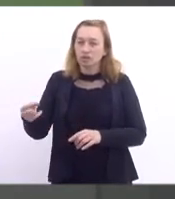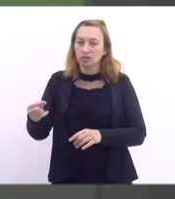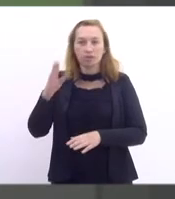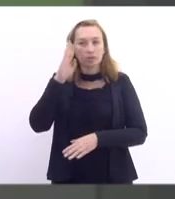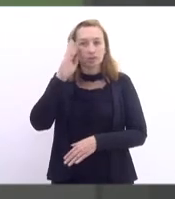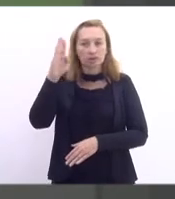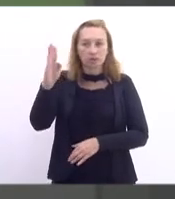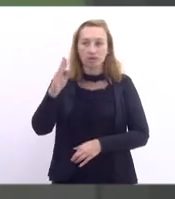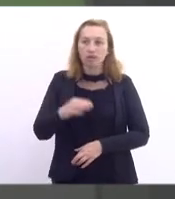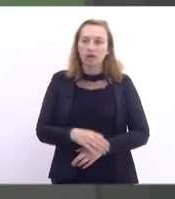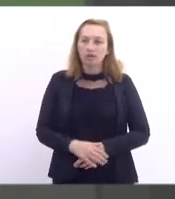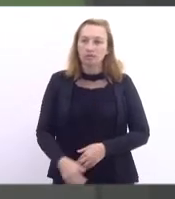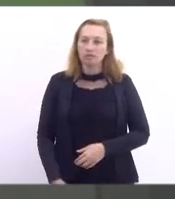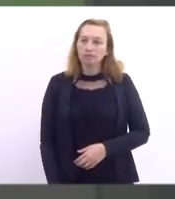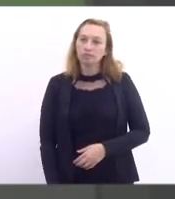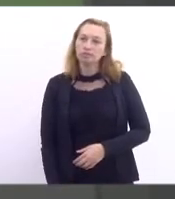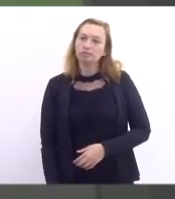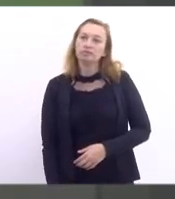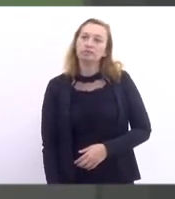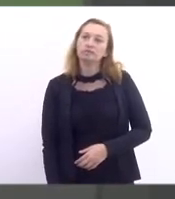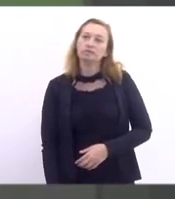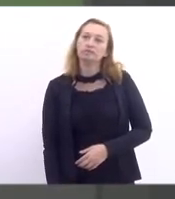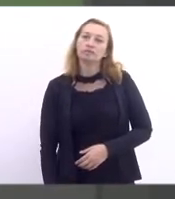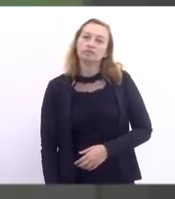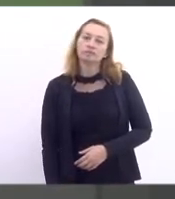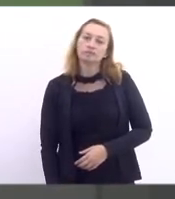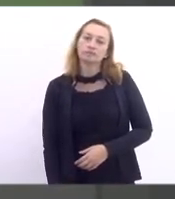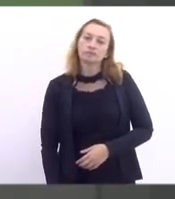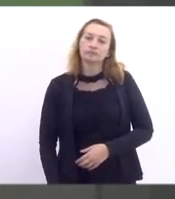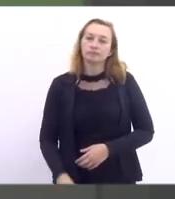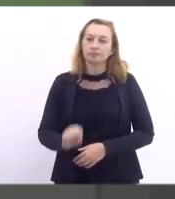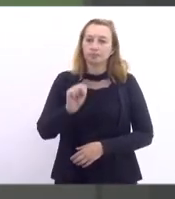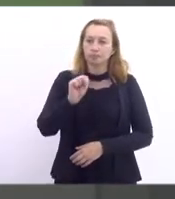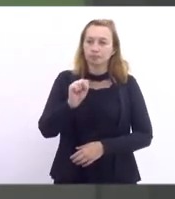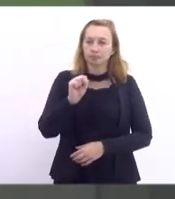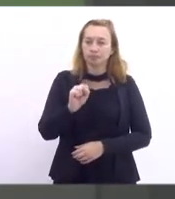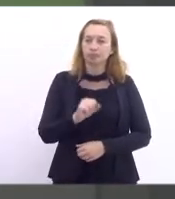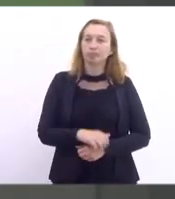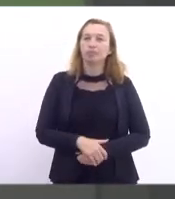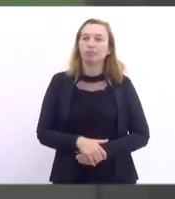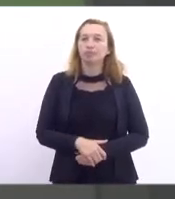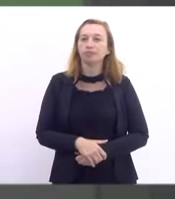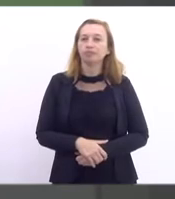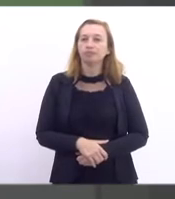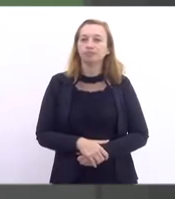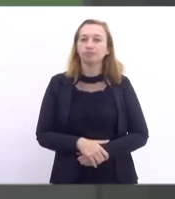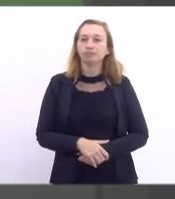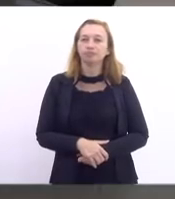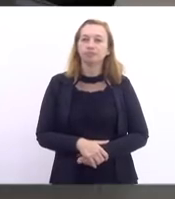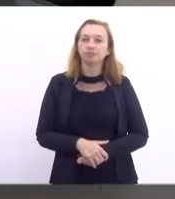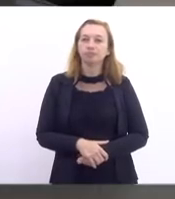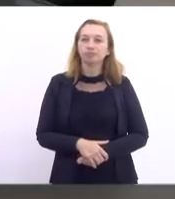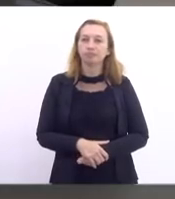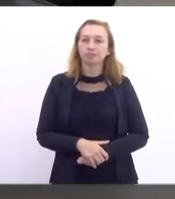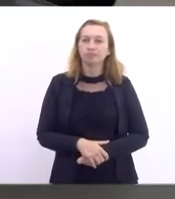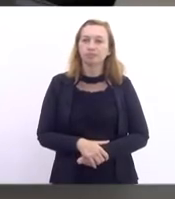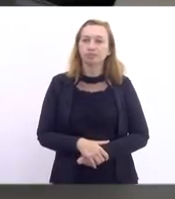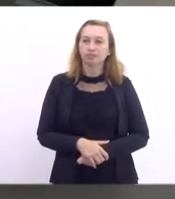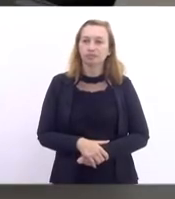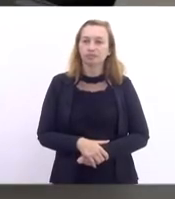parte principal que é que hoje tem oito do voto que diz o seguinte